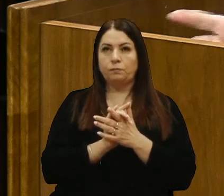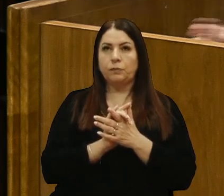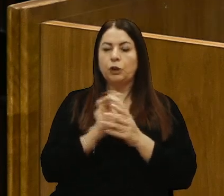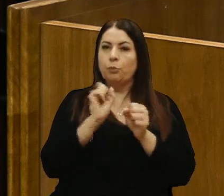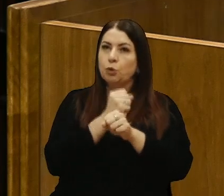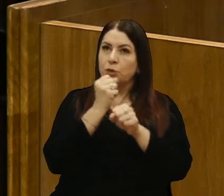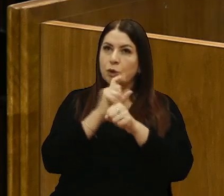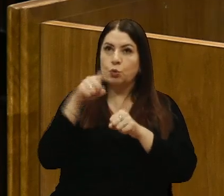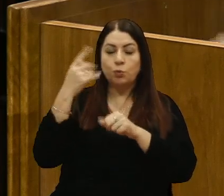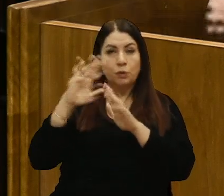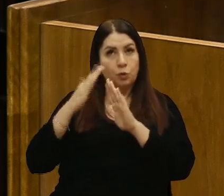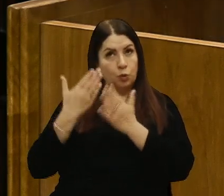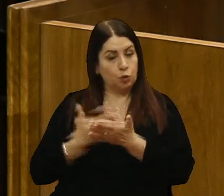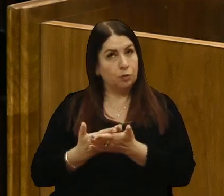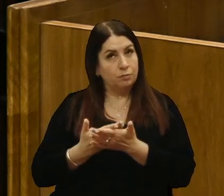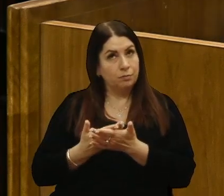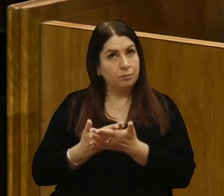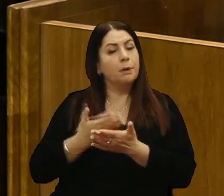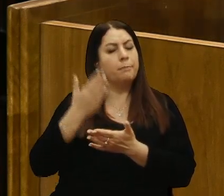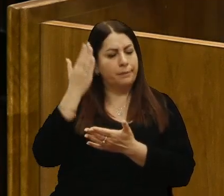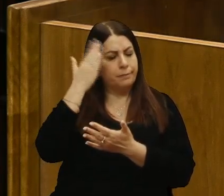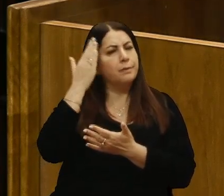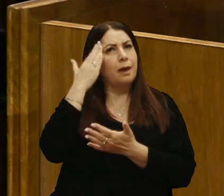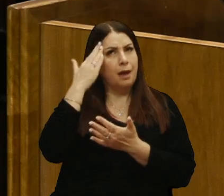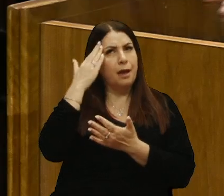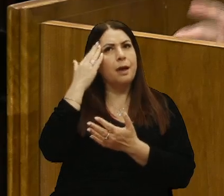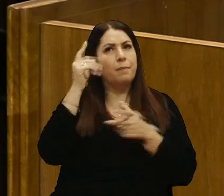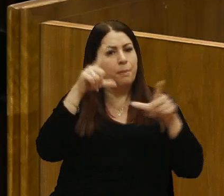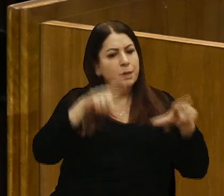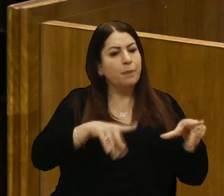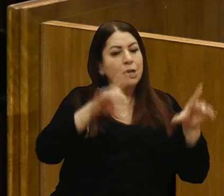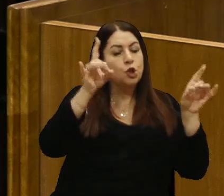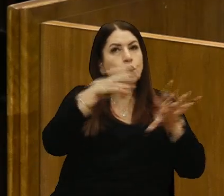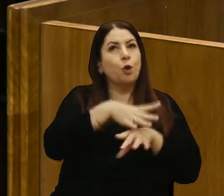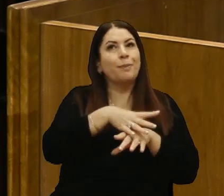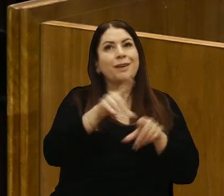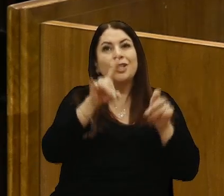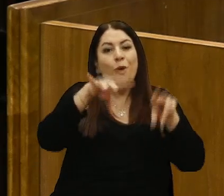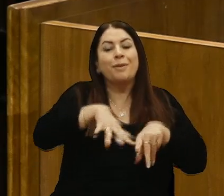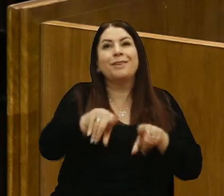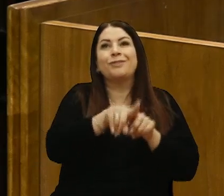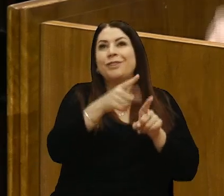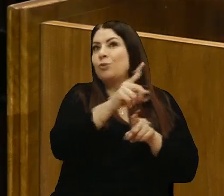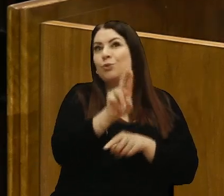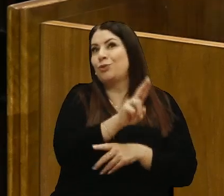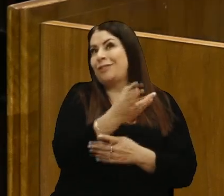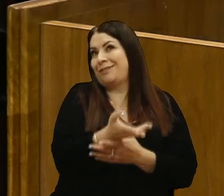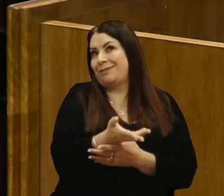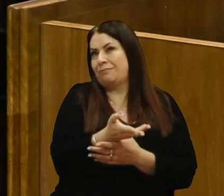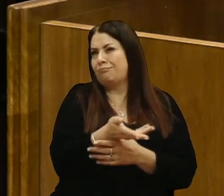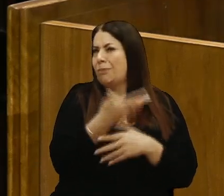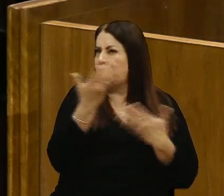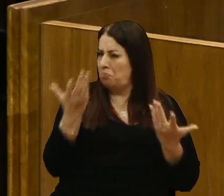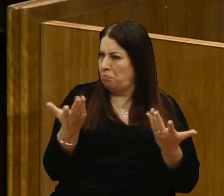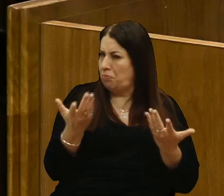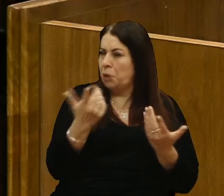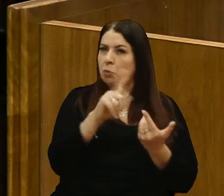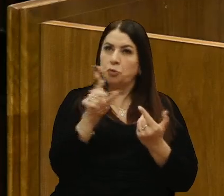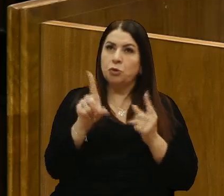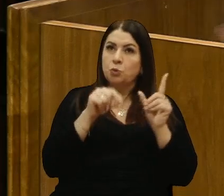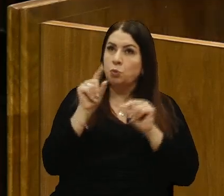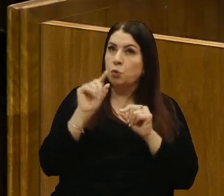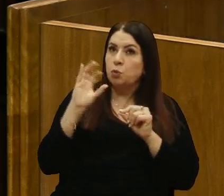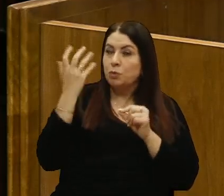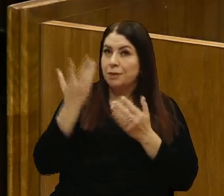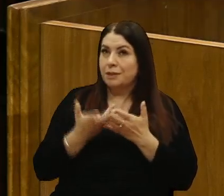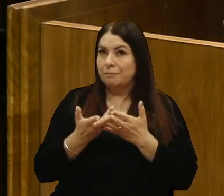outras escolas, mas a gente sabe que tem muito espaço nas escolas que não são utilizados. Então, será que não tinha outra